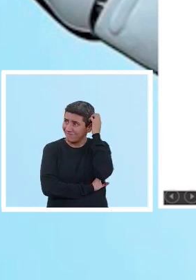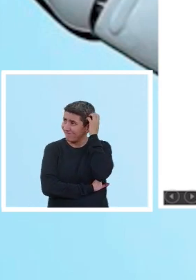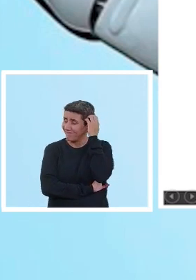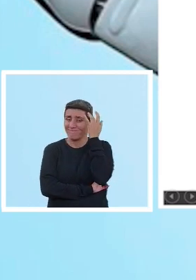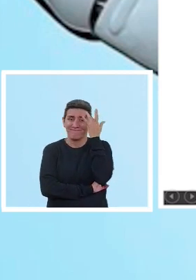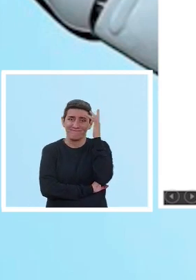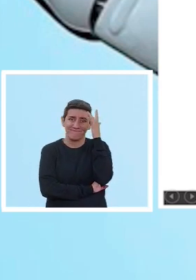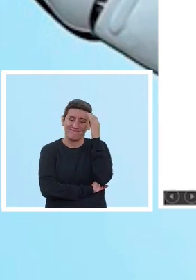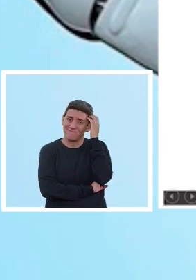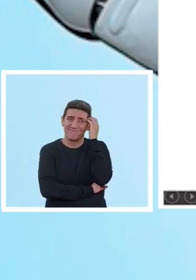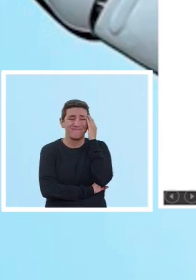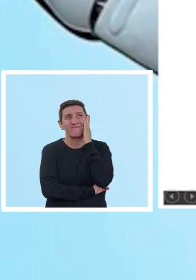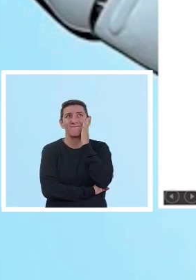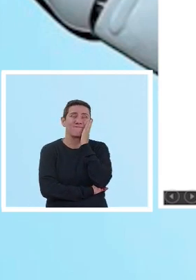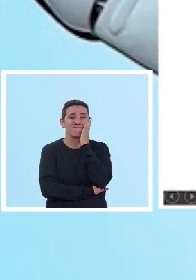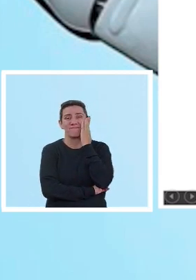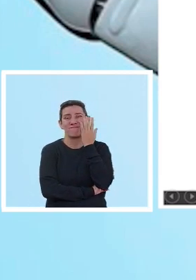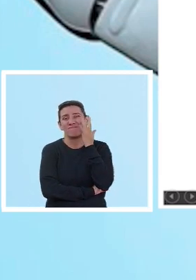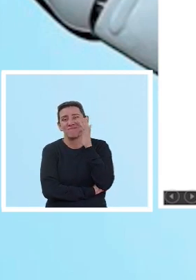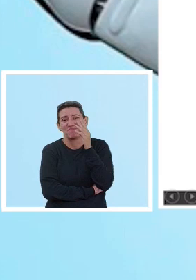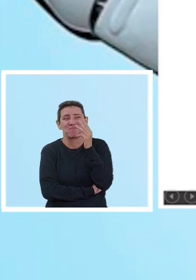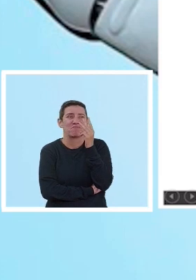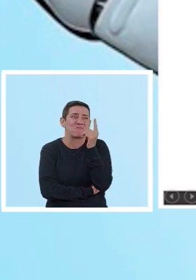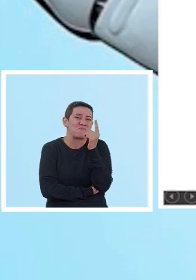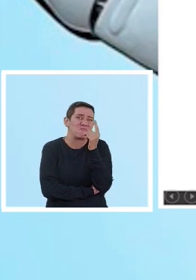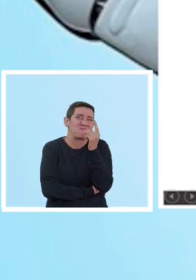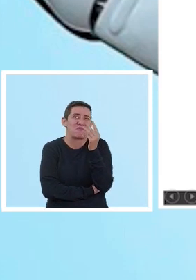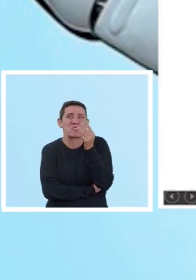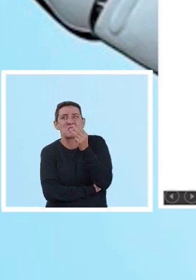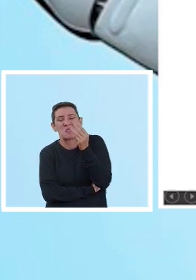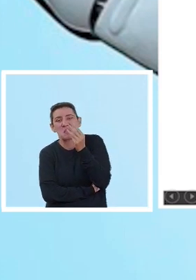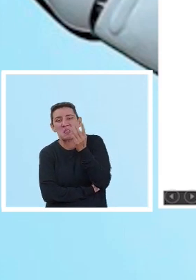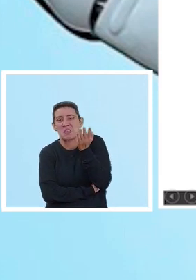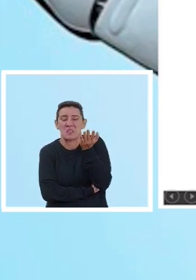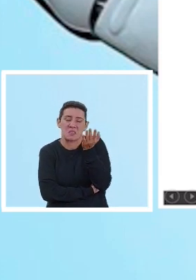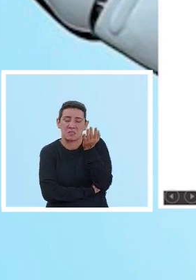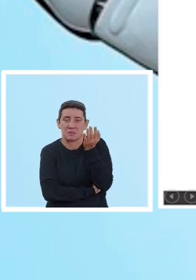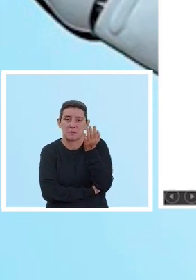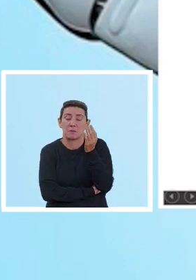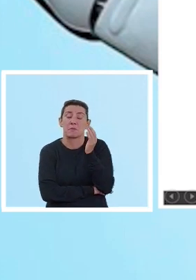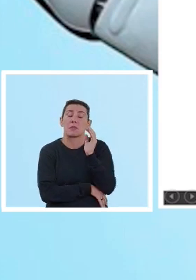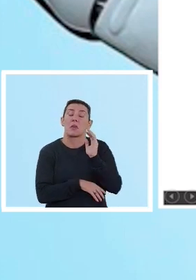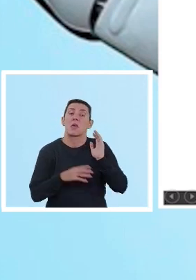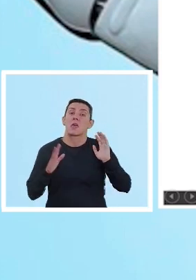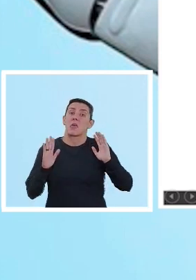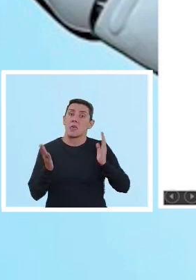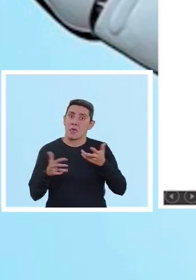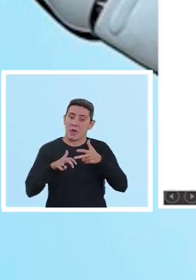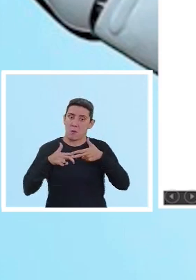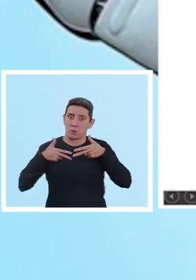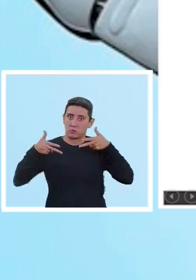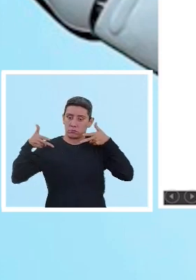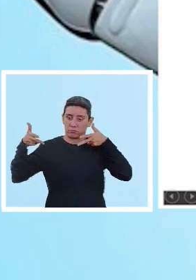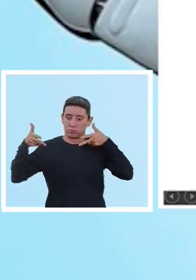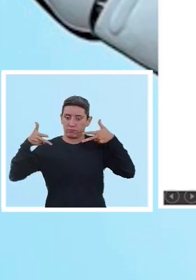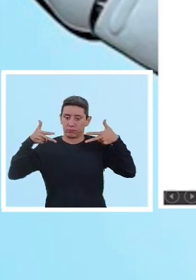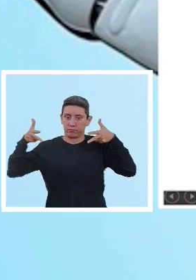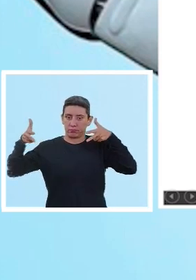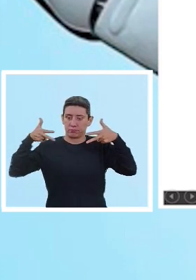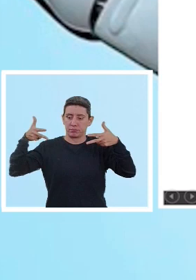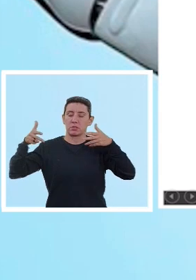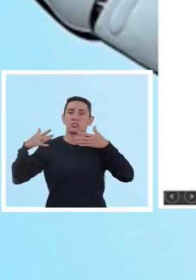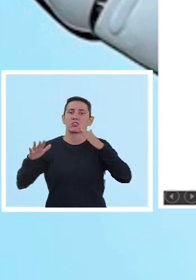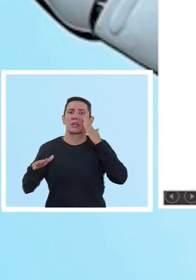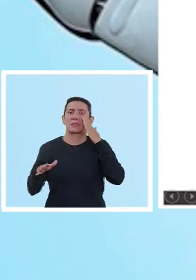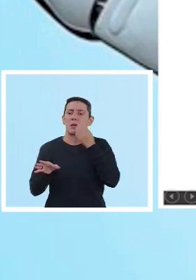não sei alguma 31 33 e com o nosso algoritmo essa pergunta não